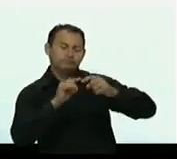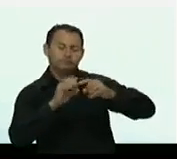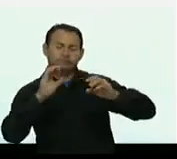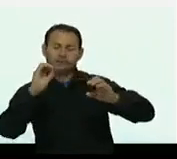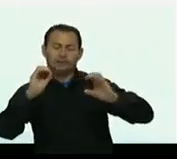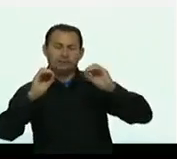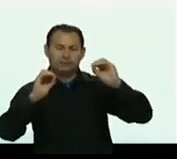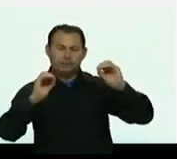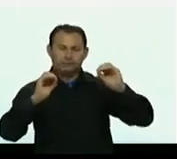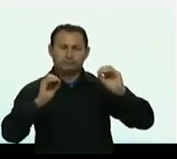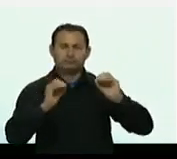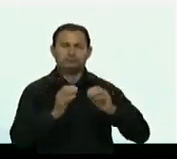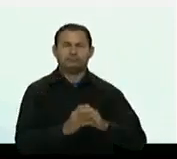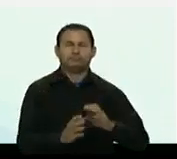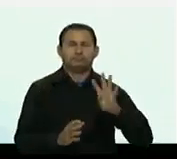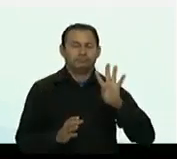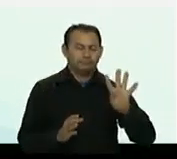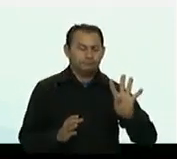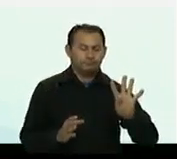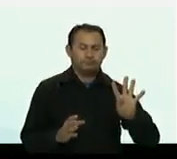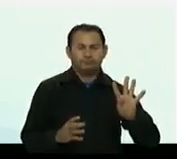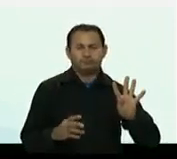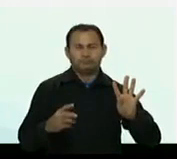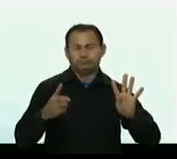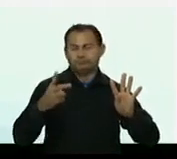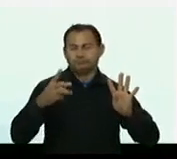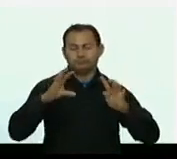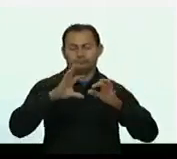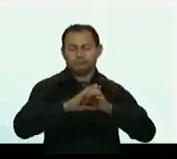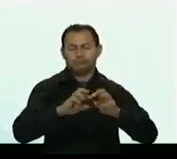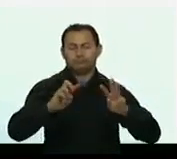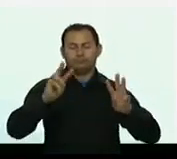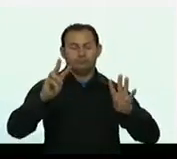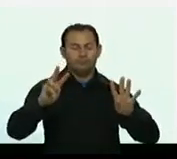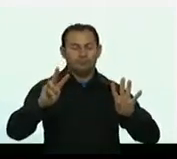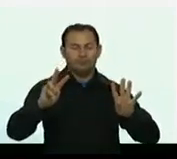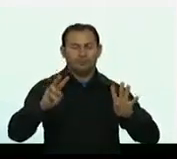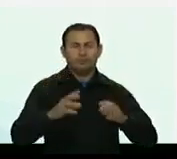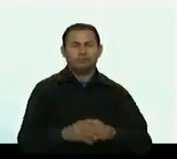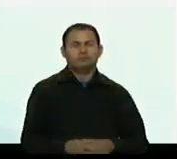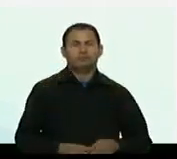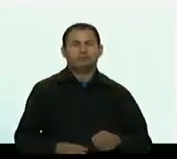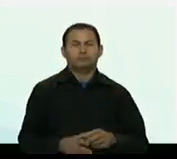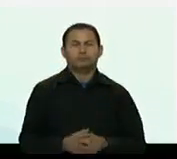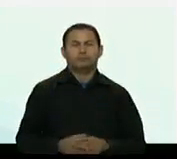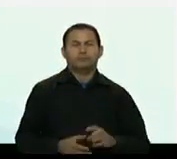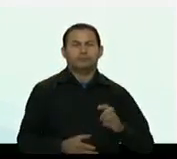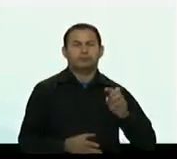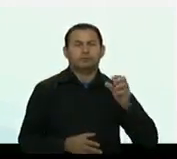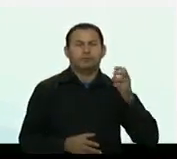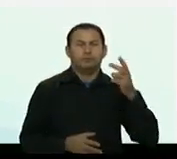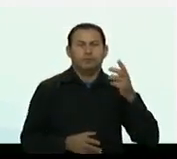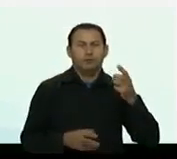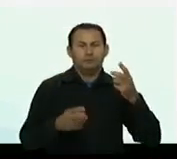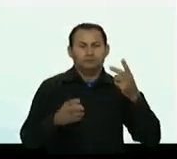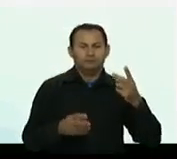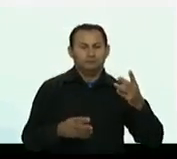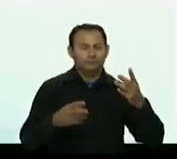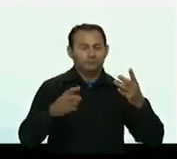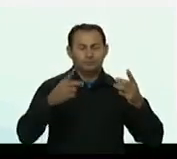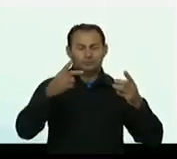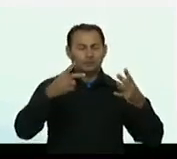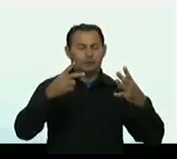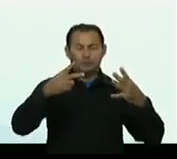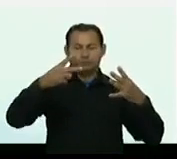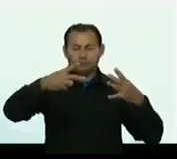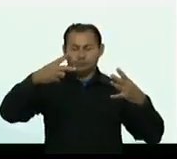o 0, o 4 vai no menos 2 e no 2, e o 9 vai no 4.